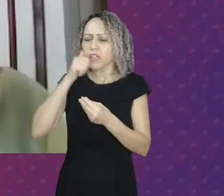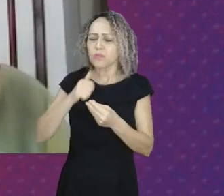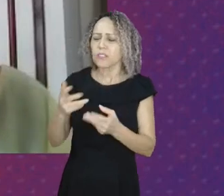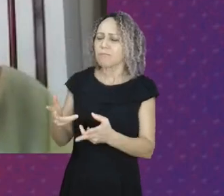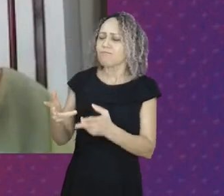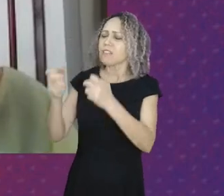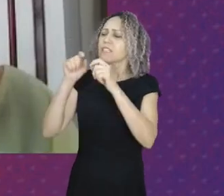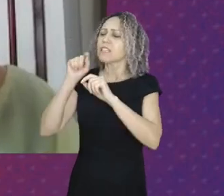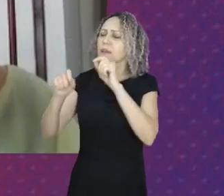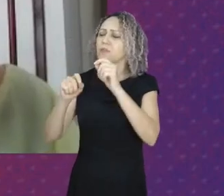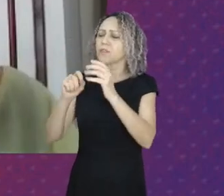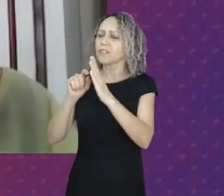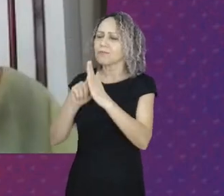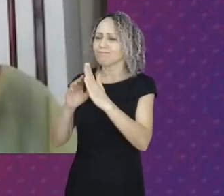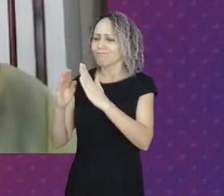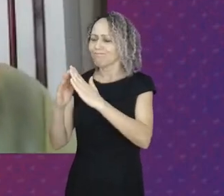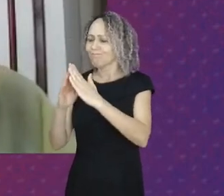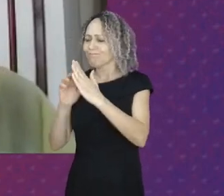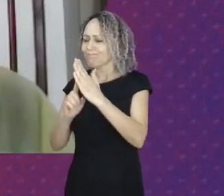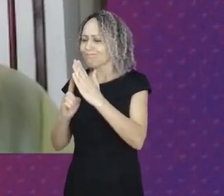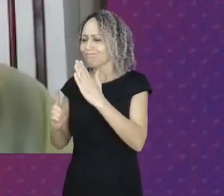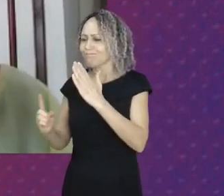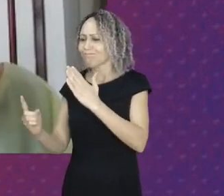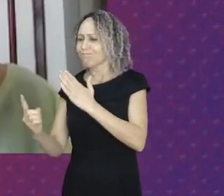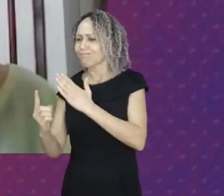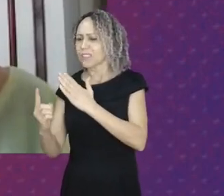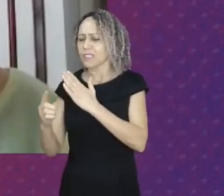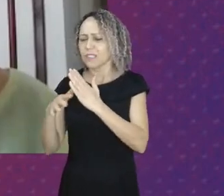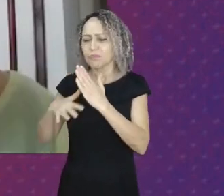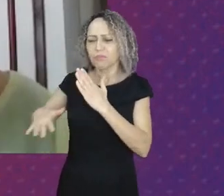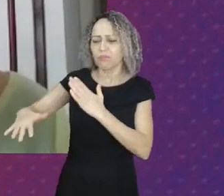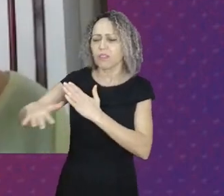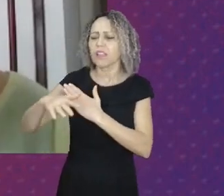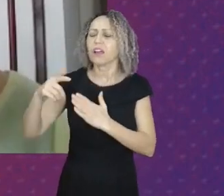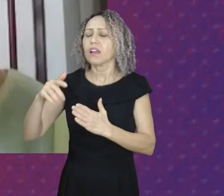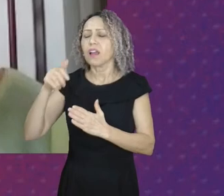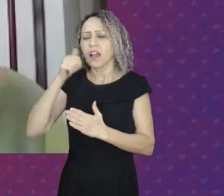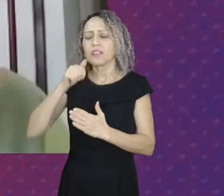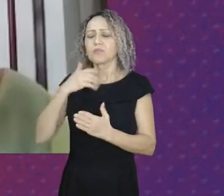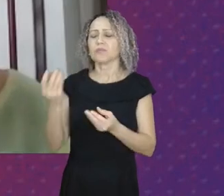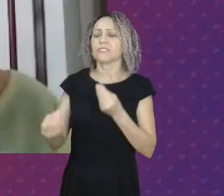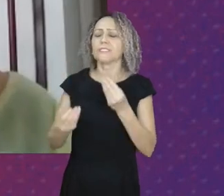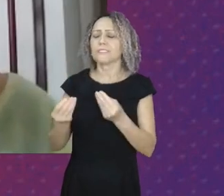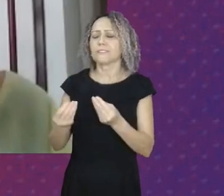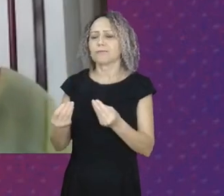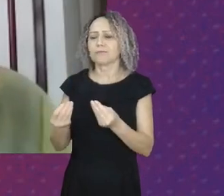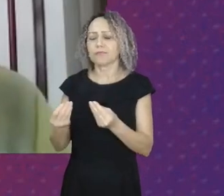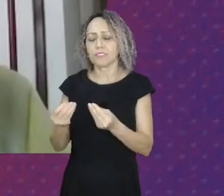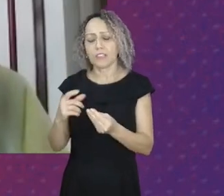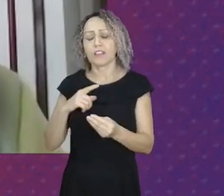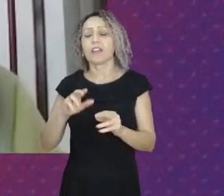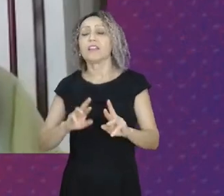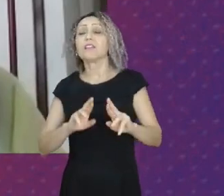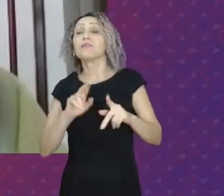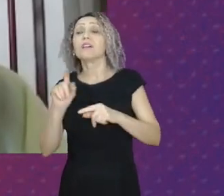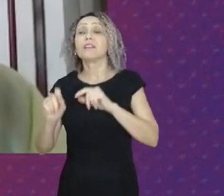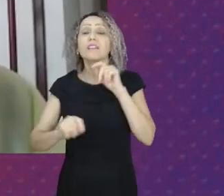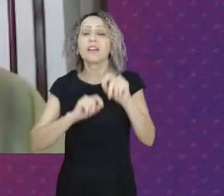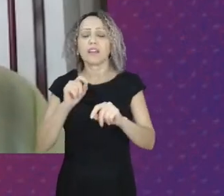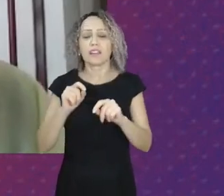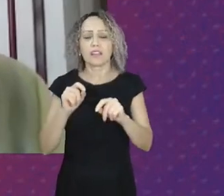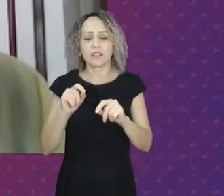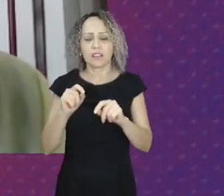entorno a partir dos lugares, do trabalho que elas realizam, e tem diferenças naqueles